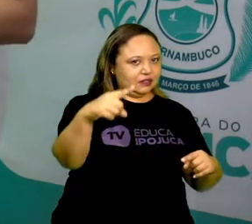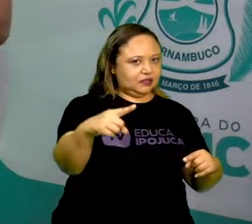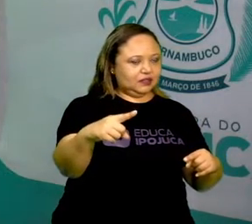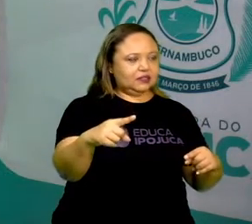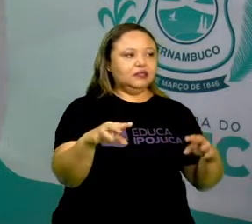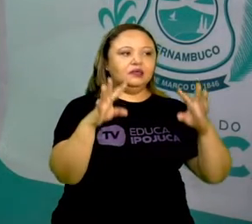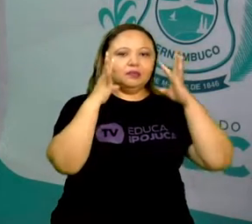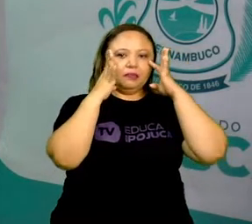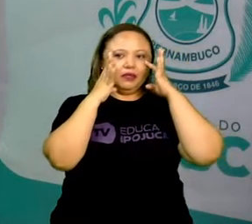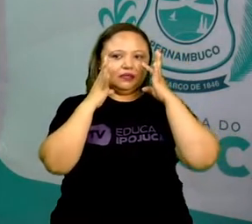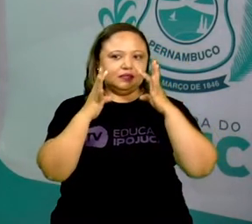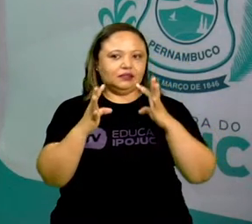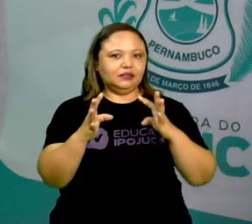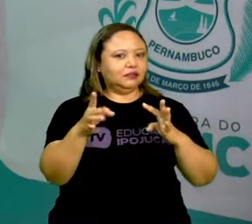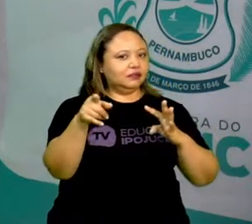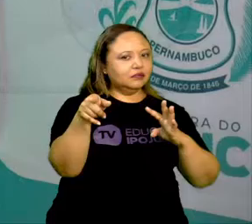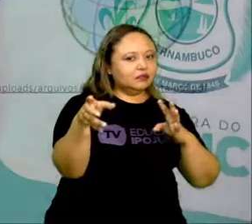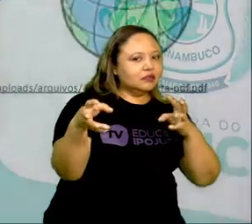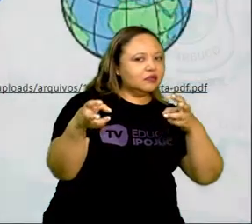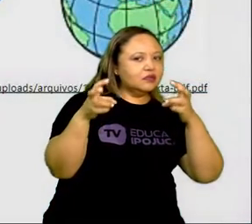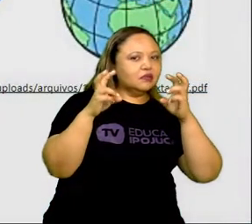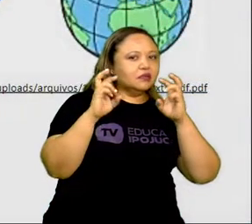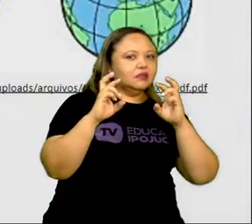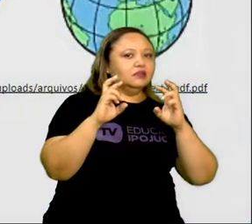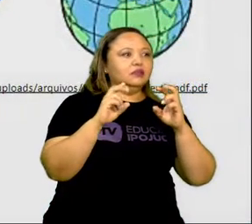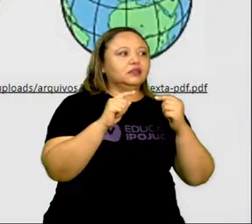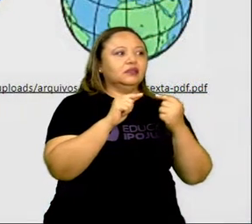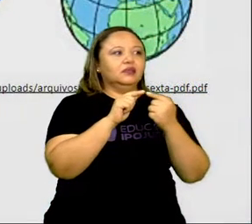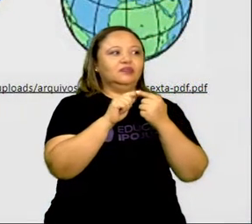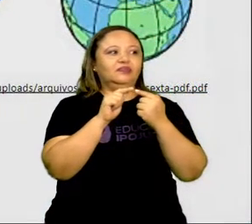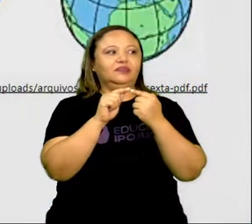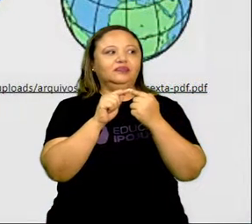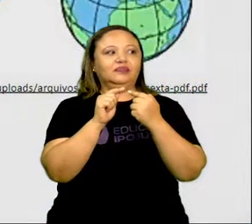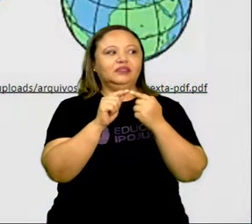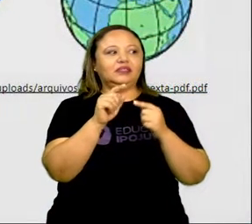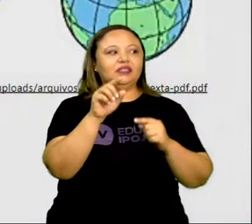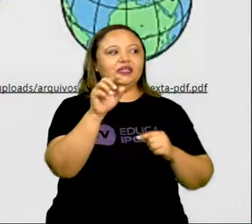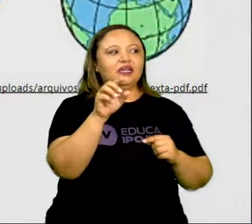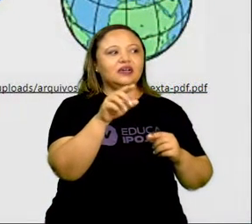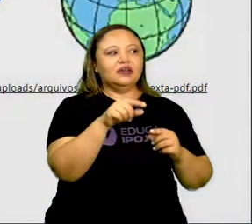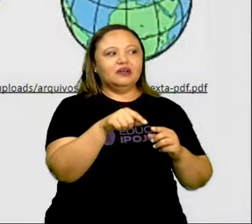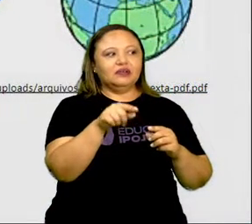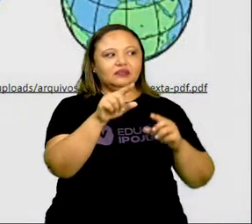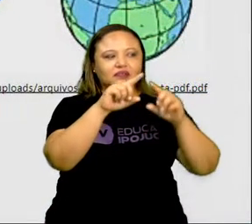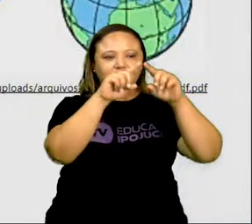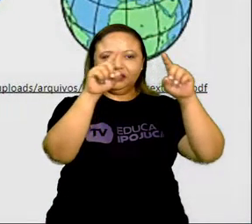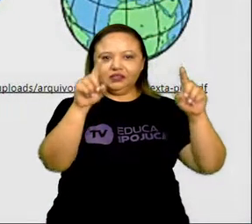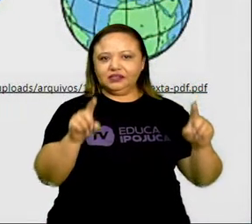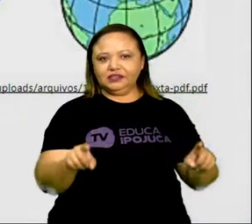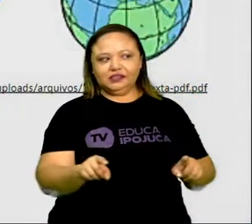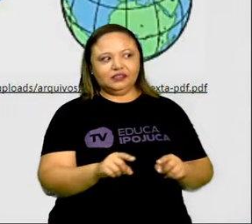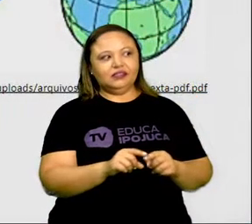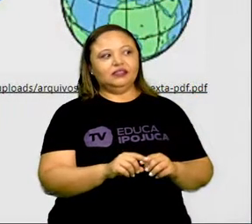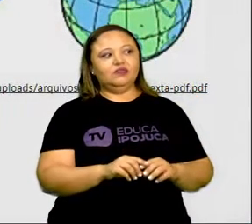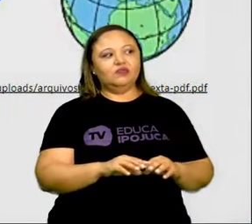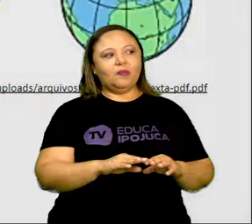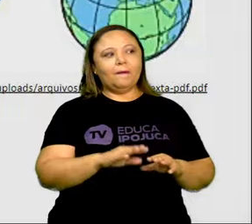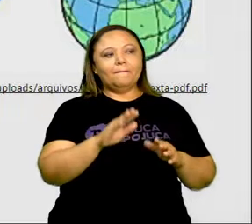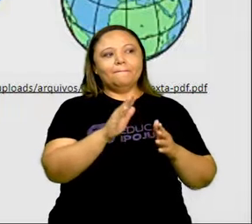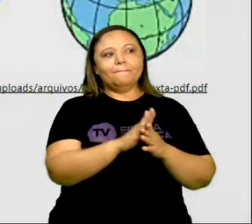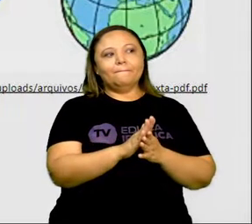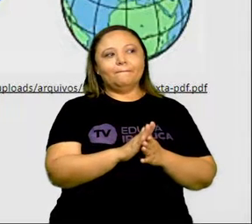Percebendo assim, o cubo está associado ao cubo mágico. O bloco retangular está associado